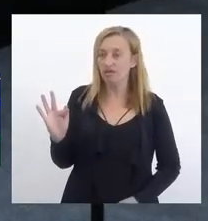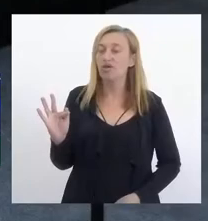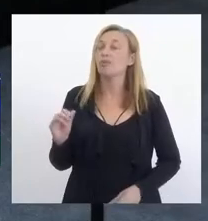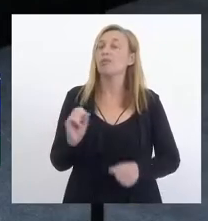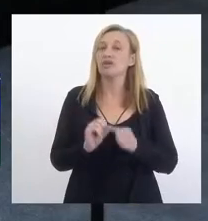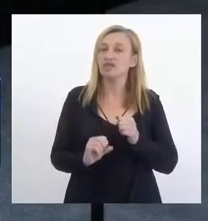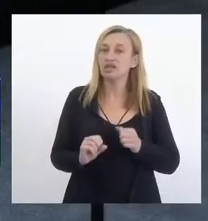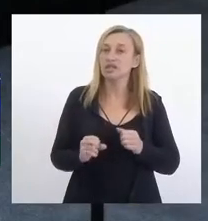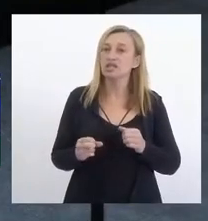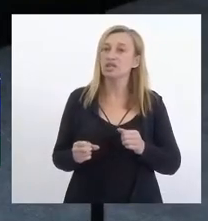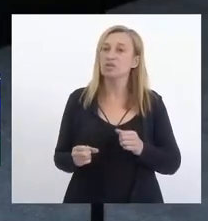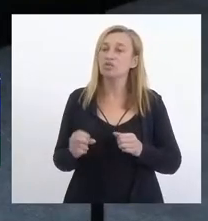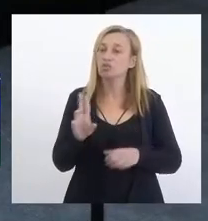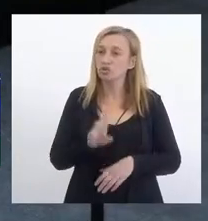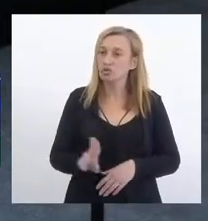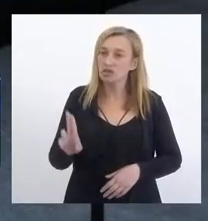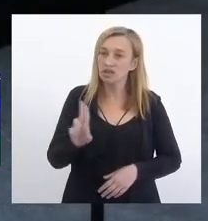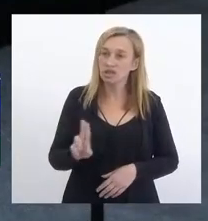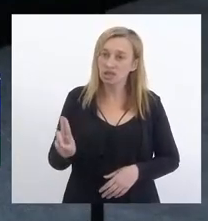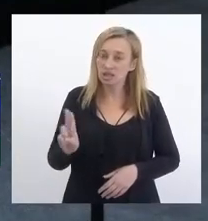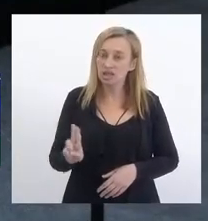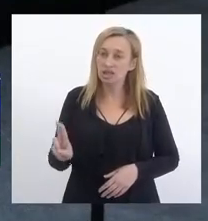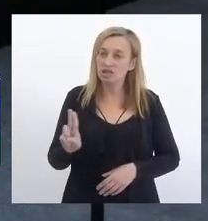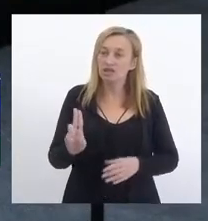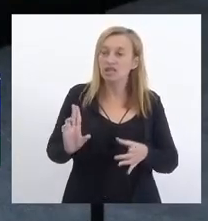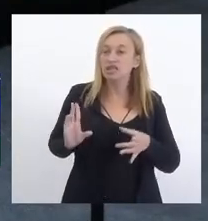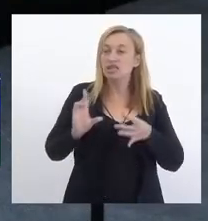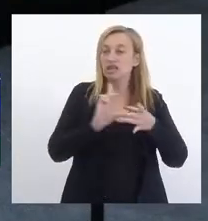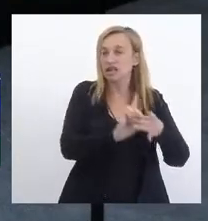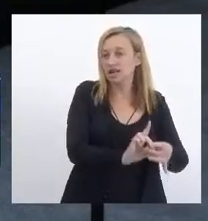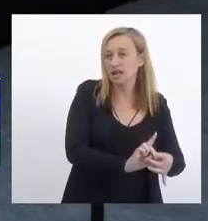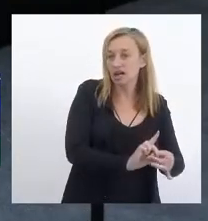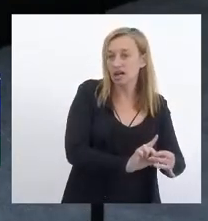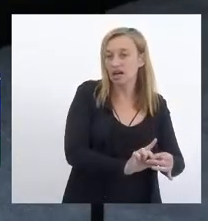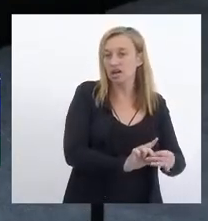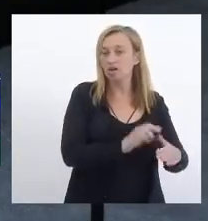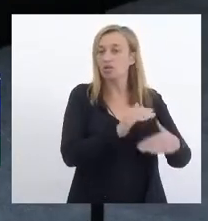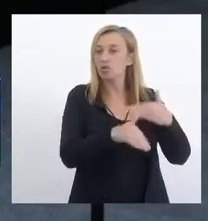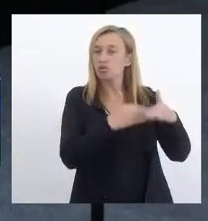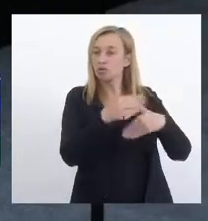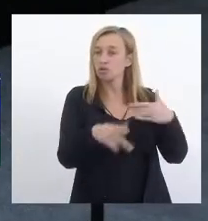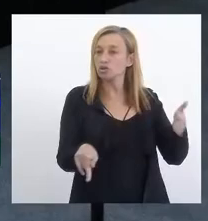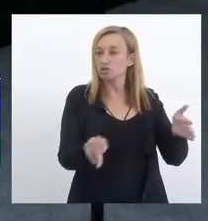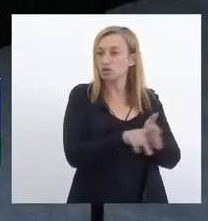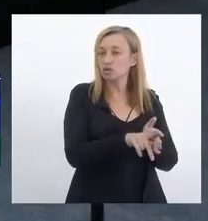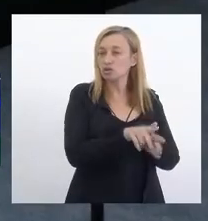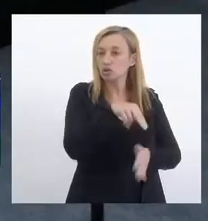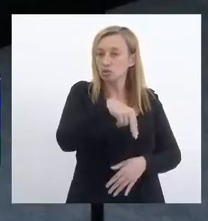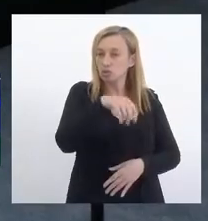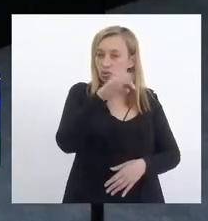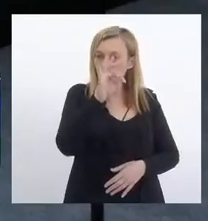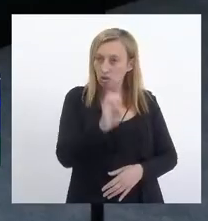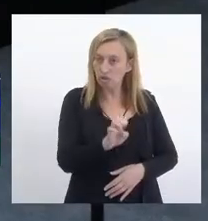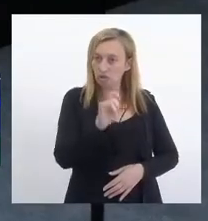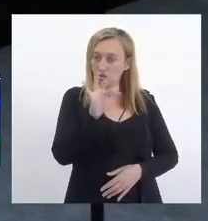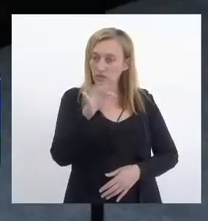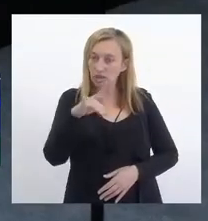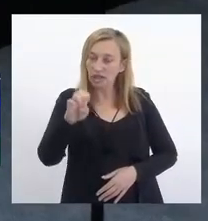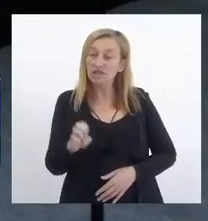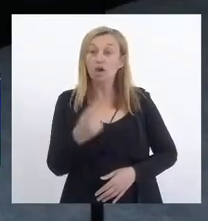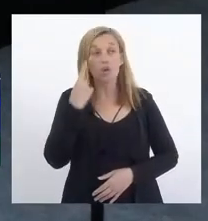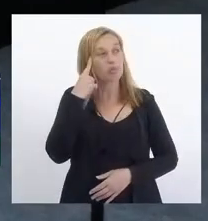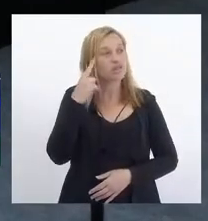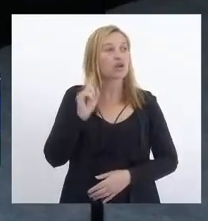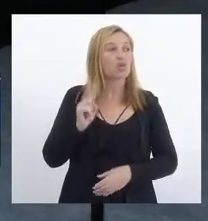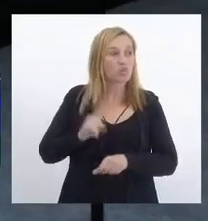fazer uma universidade que estivesse vinculada a um projeto de desenvolvimento regional no Norte Fluminense, eu pensei, esse